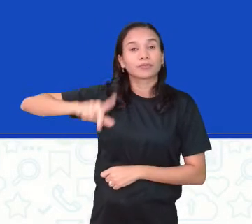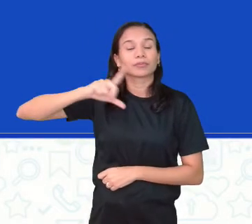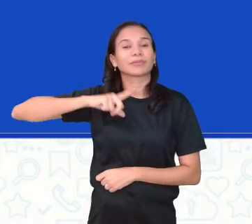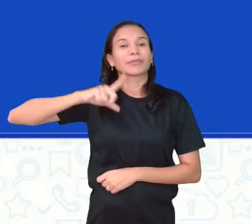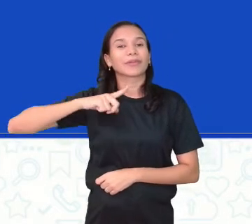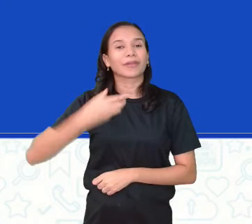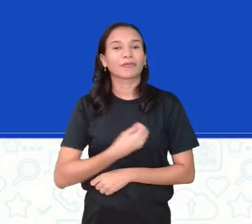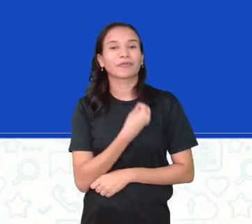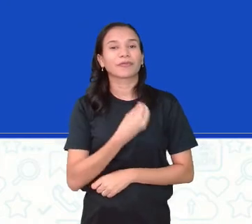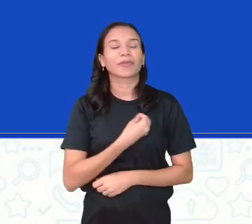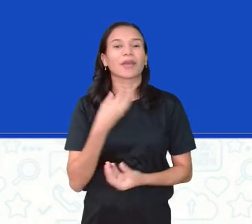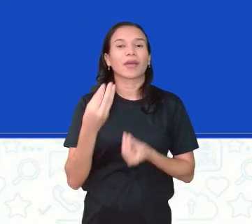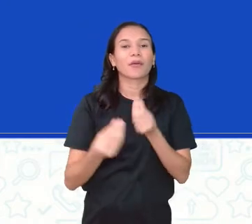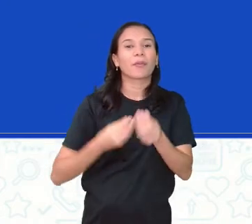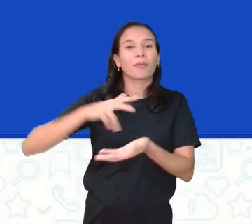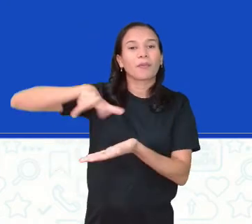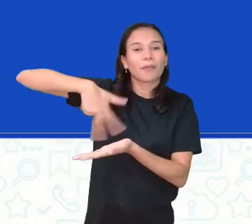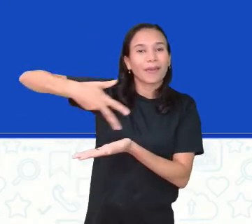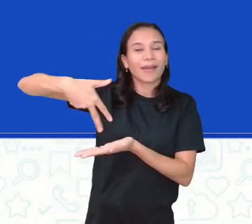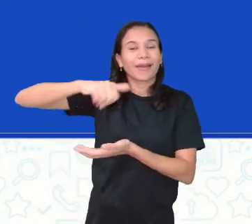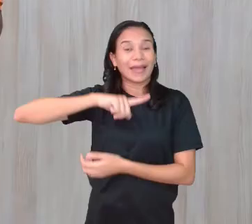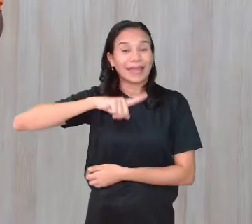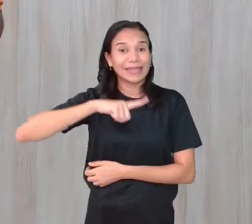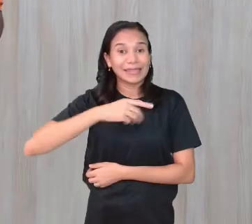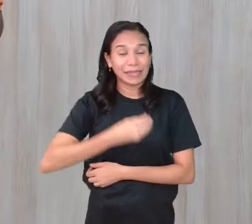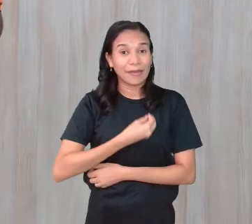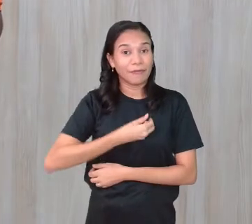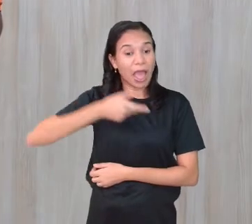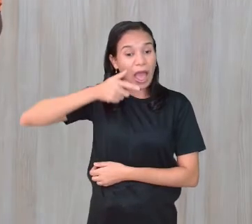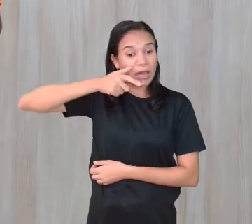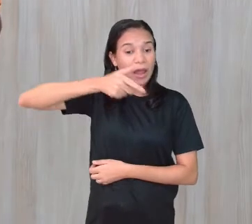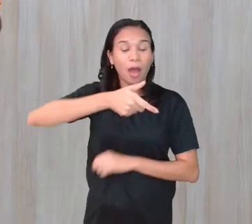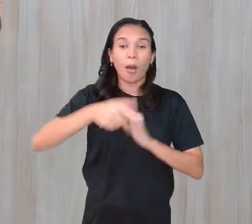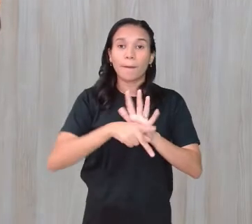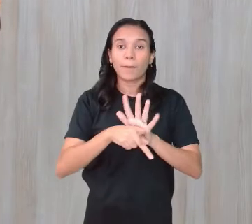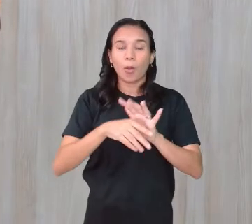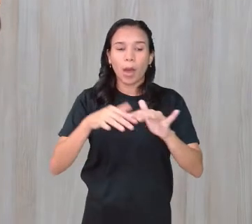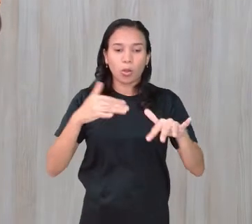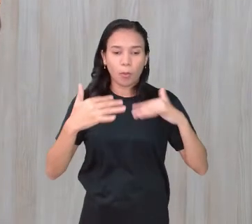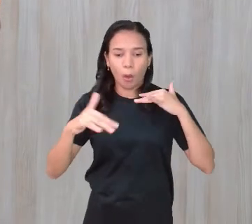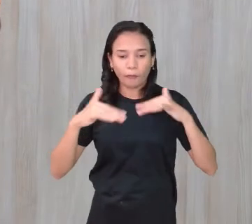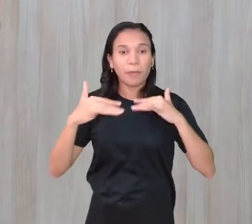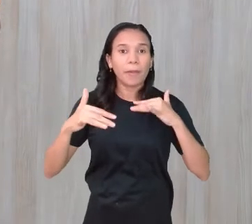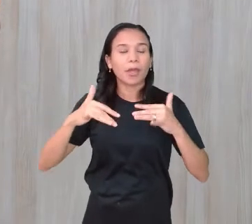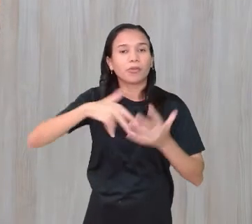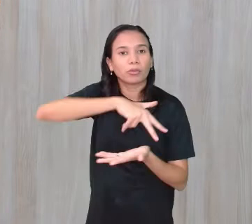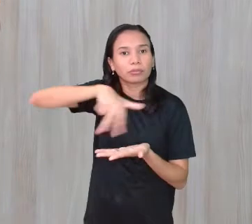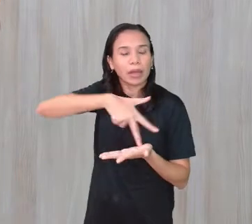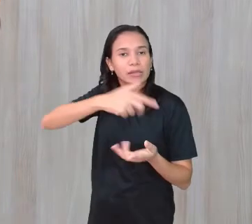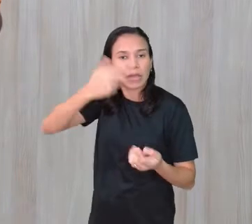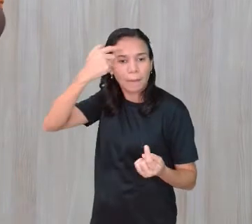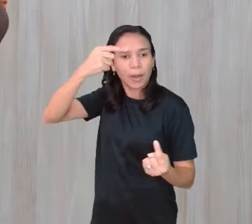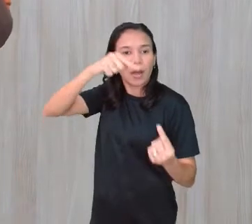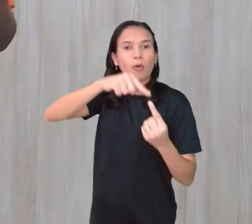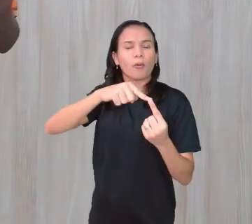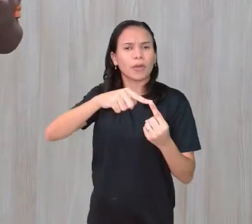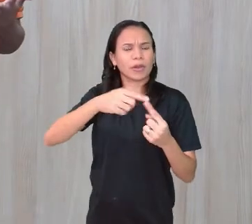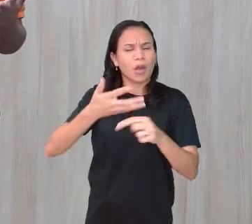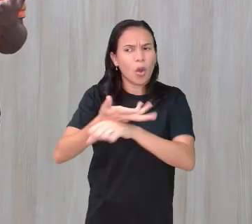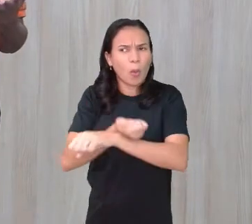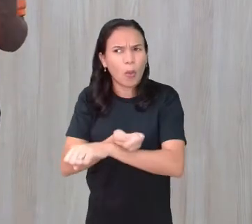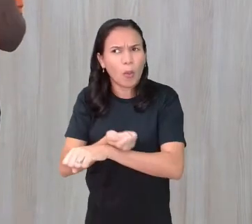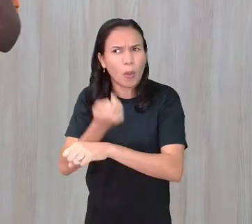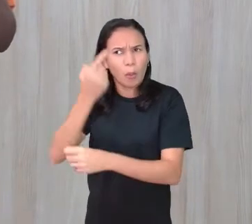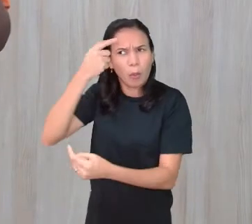contada nessa coreografia e se existe intenção nos movimentos escolhidos. Cada um corresponde a uma emoção